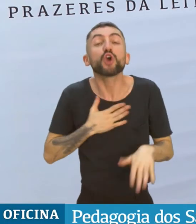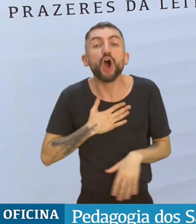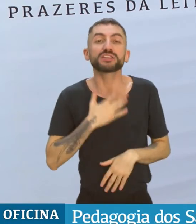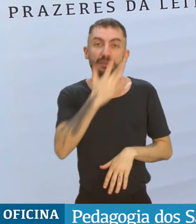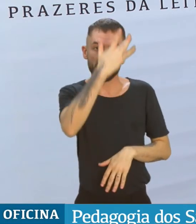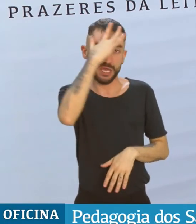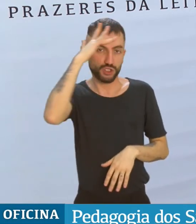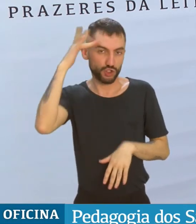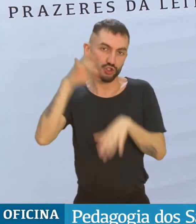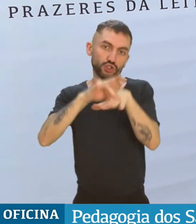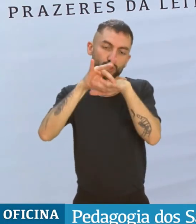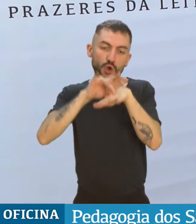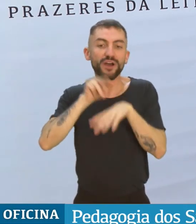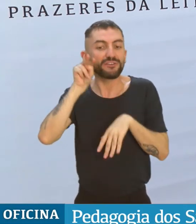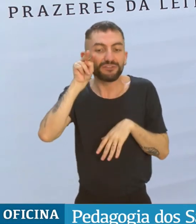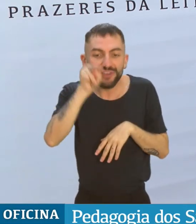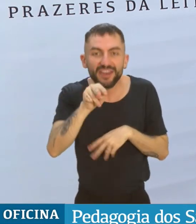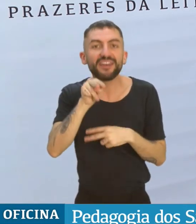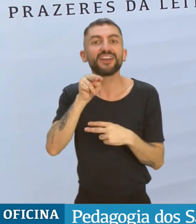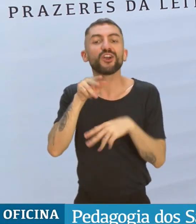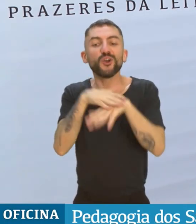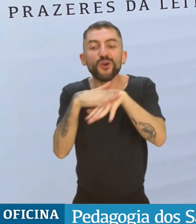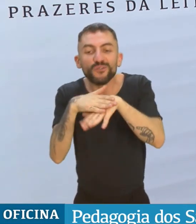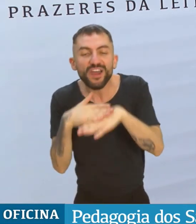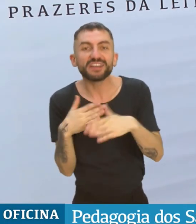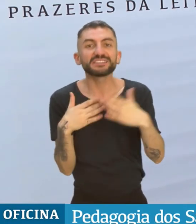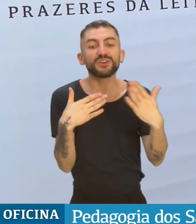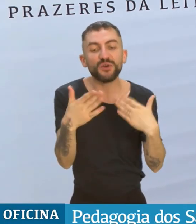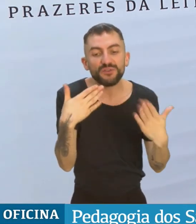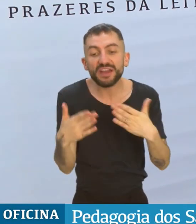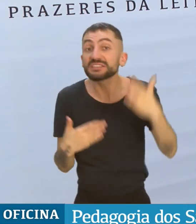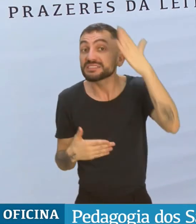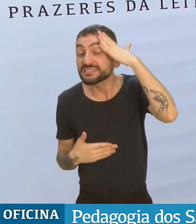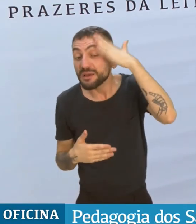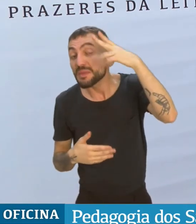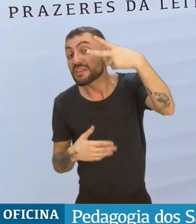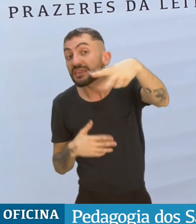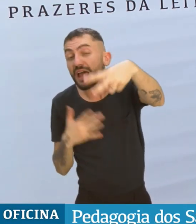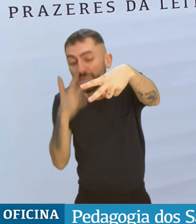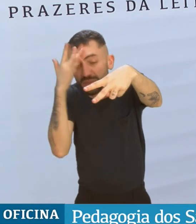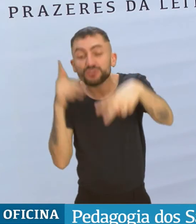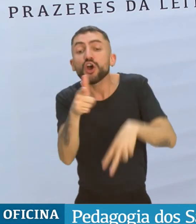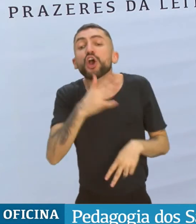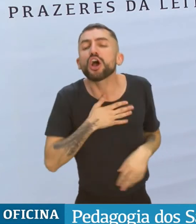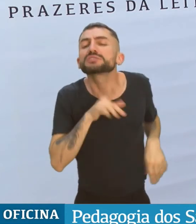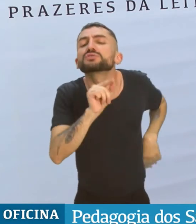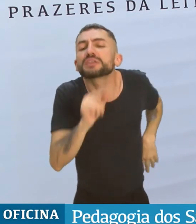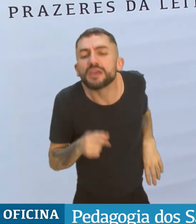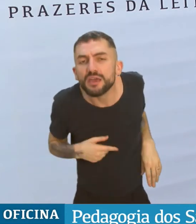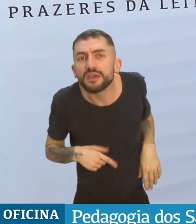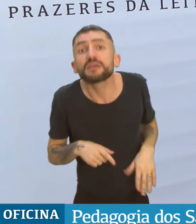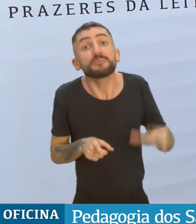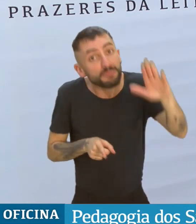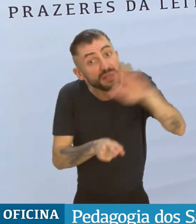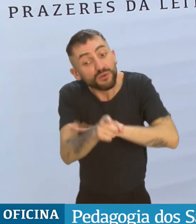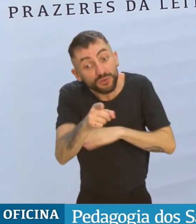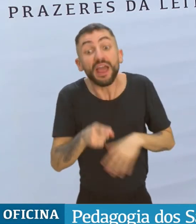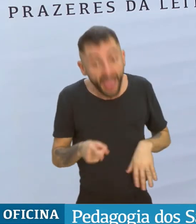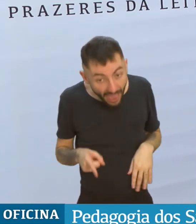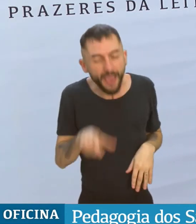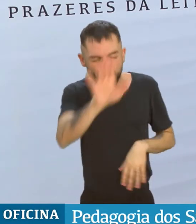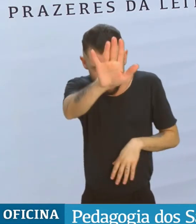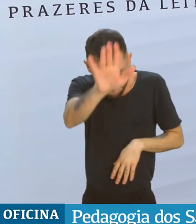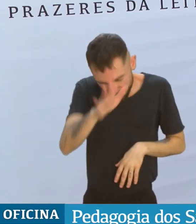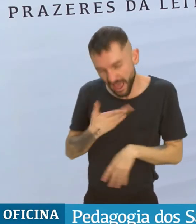de se interessar por essas pessoas, se interessar por aquilo que aquelas pessoas se interessam. E eu acho que isso cabe